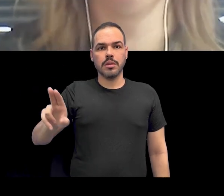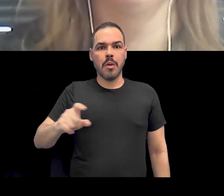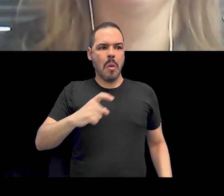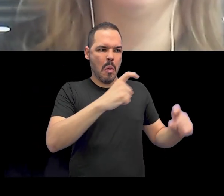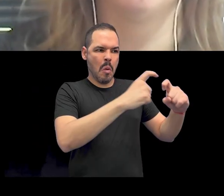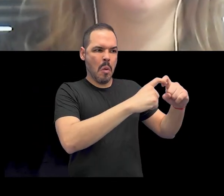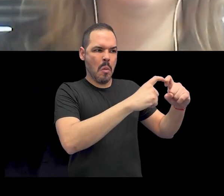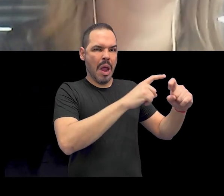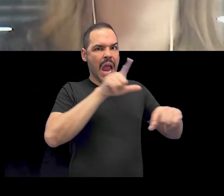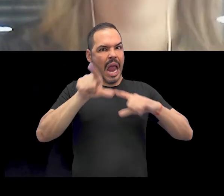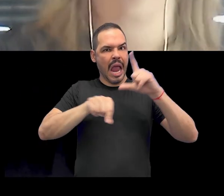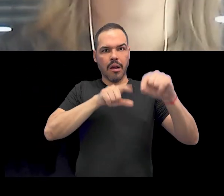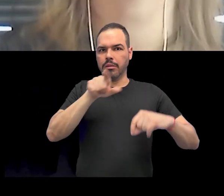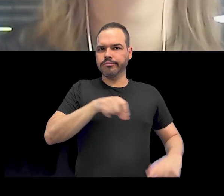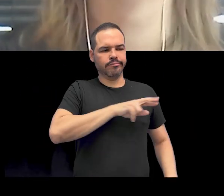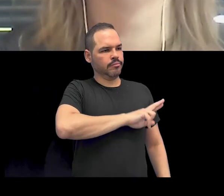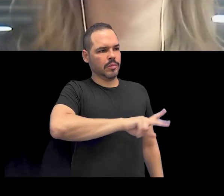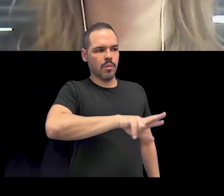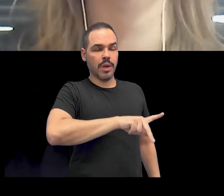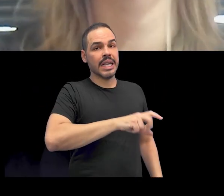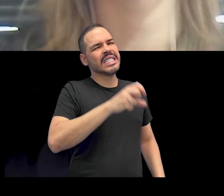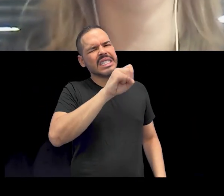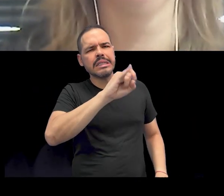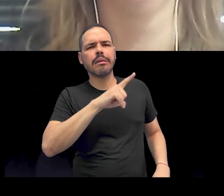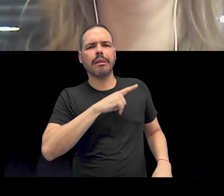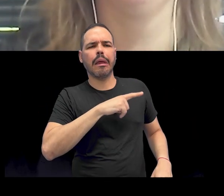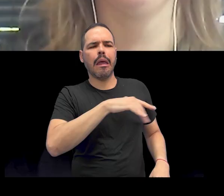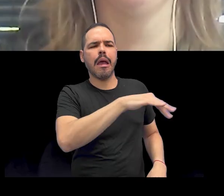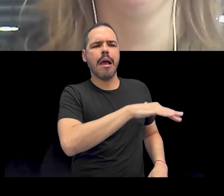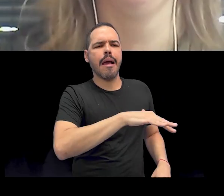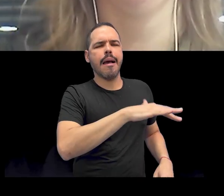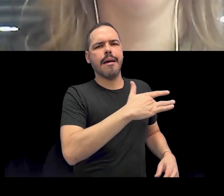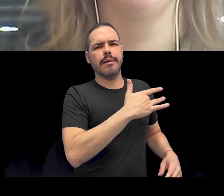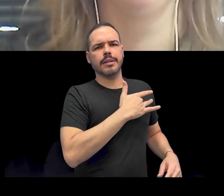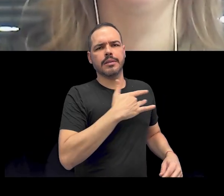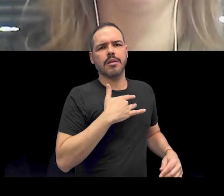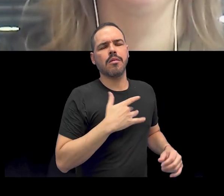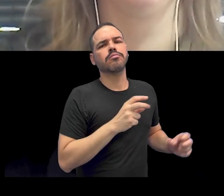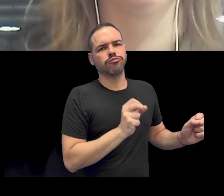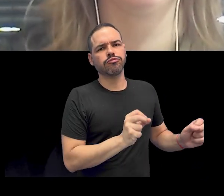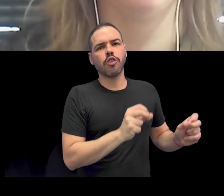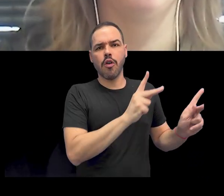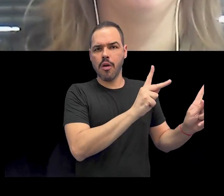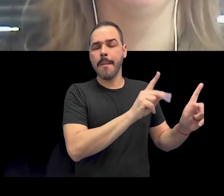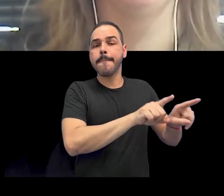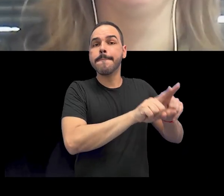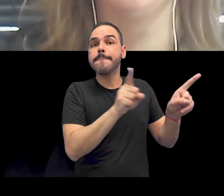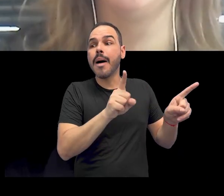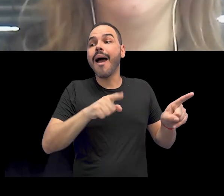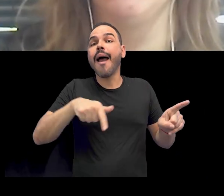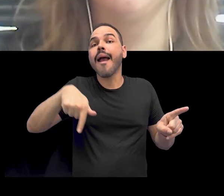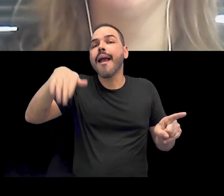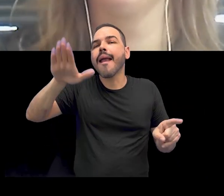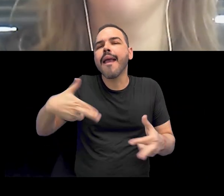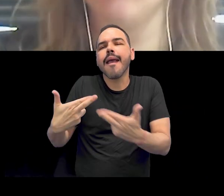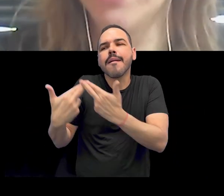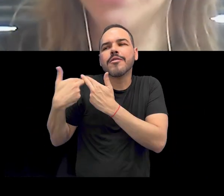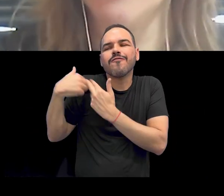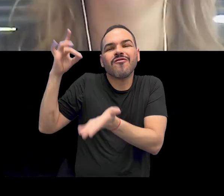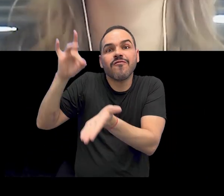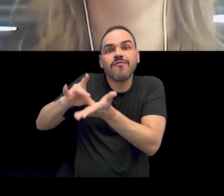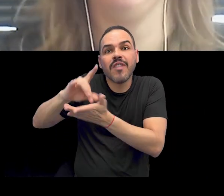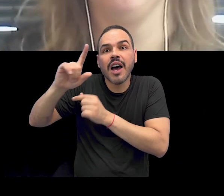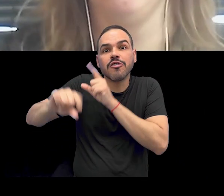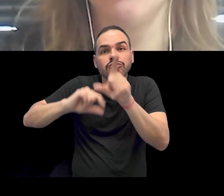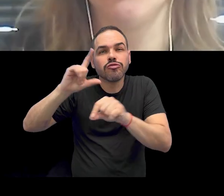né? Algumas questões relacionadas à saúde, existe essa participação, essa correlação. Mas quem escolhe, quem decide, quem